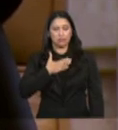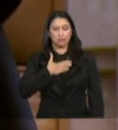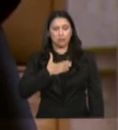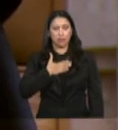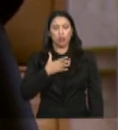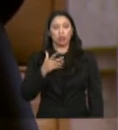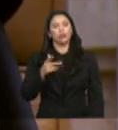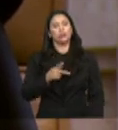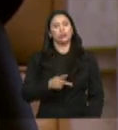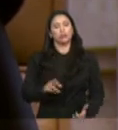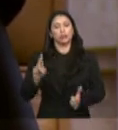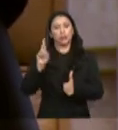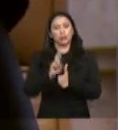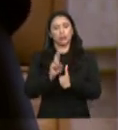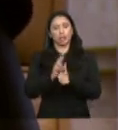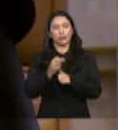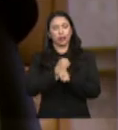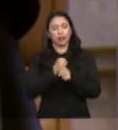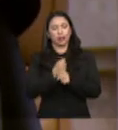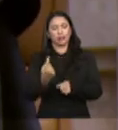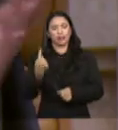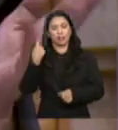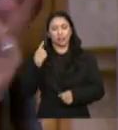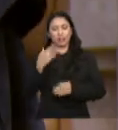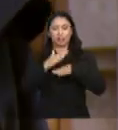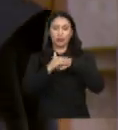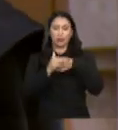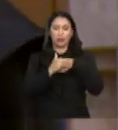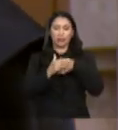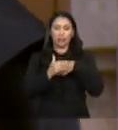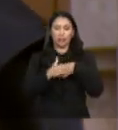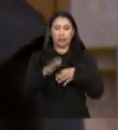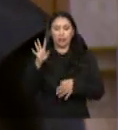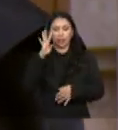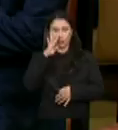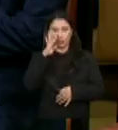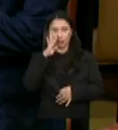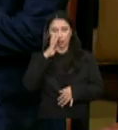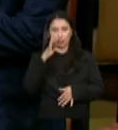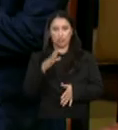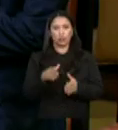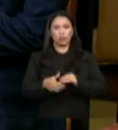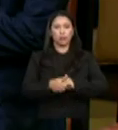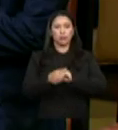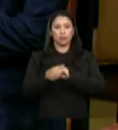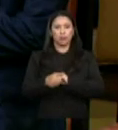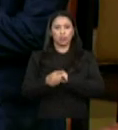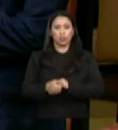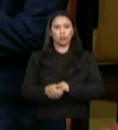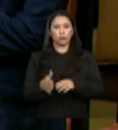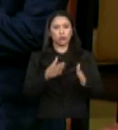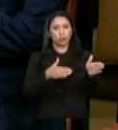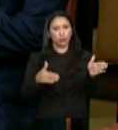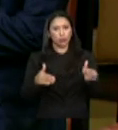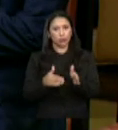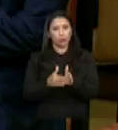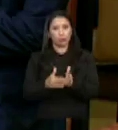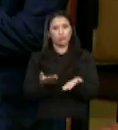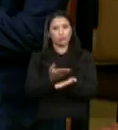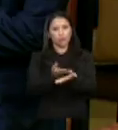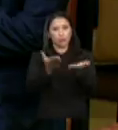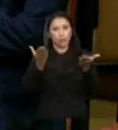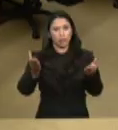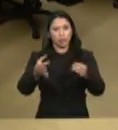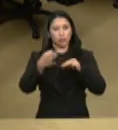igual carinho e admiração e com ele eu cumprimento todos os ministros atuais e ministros já